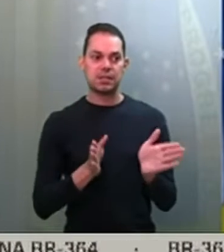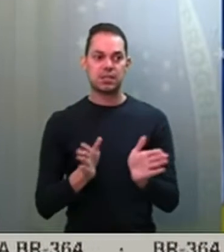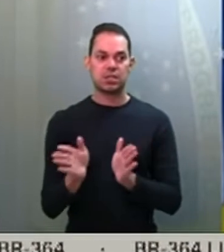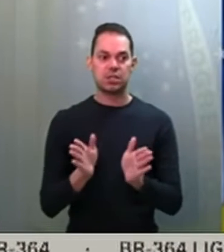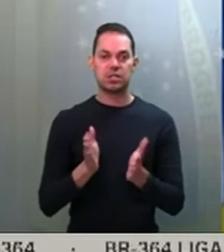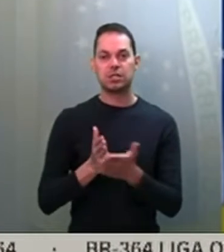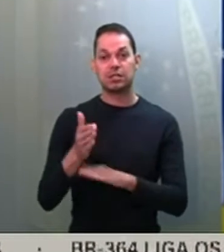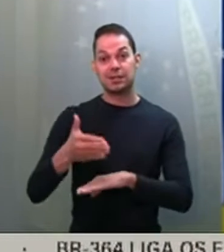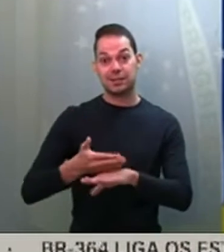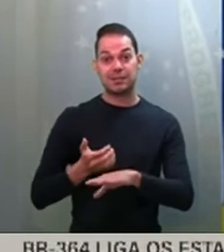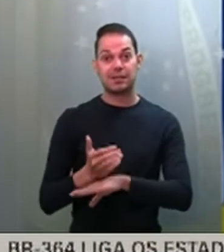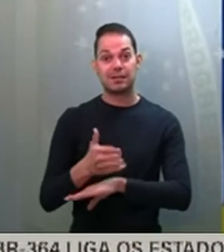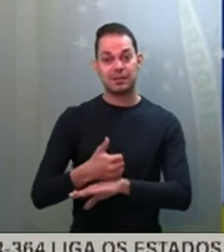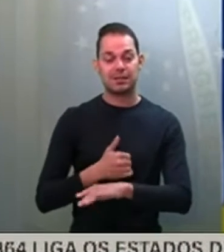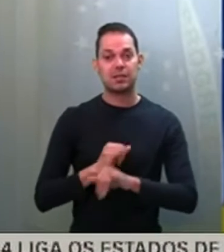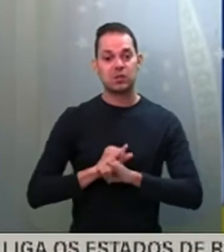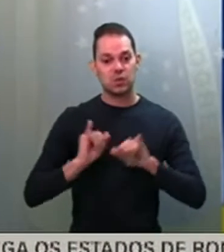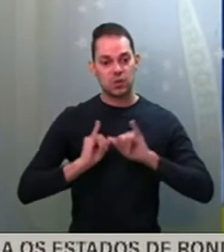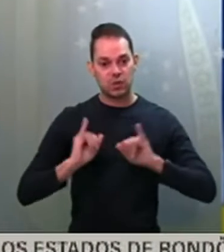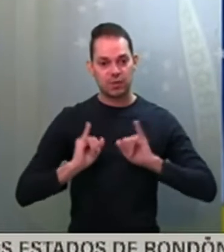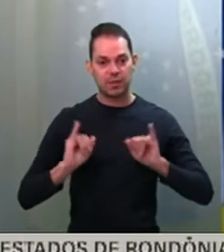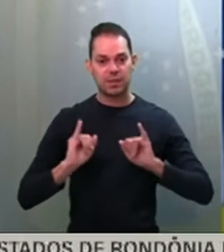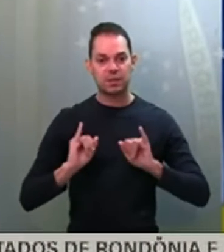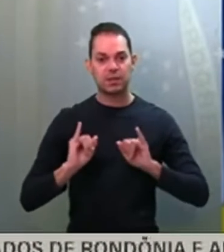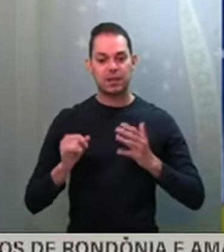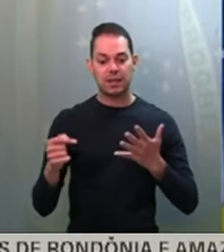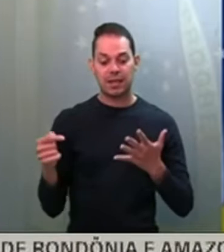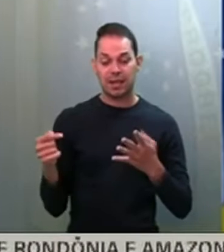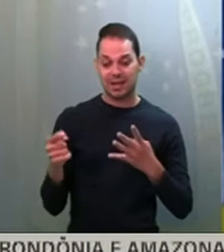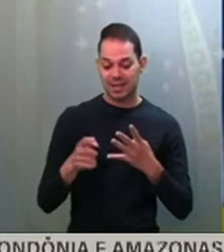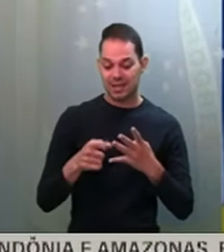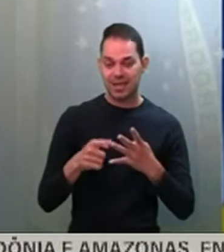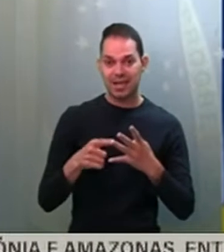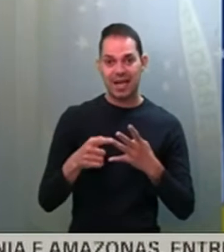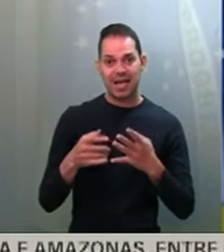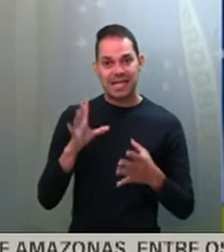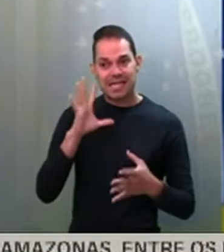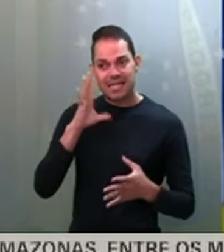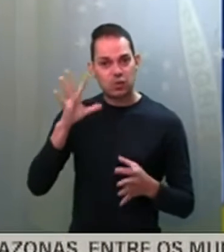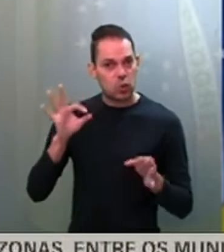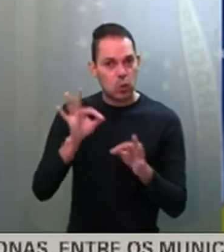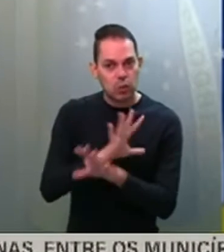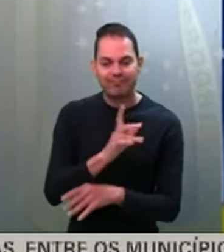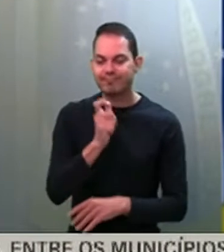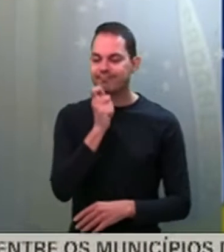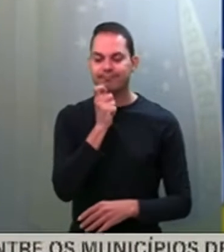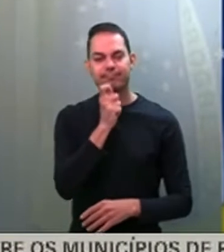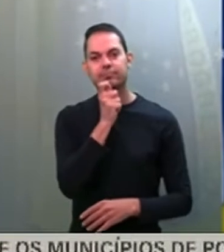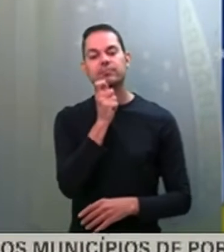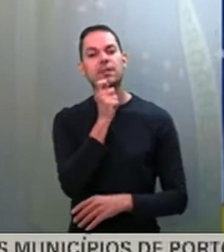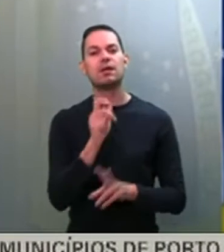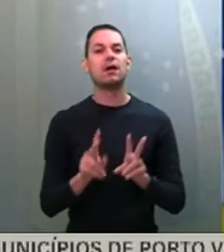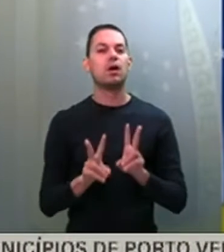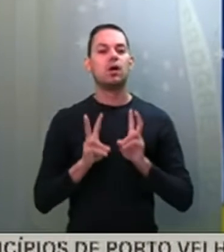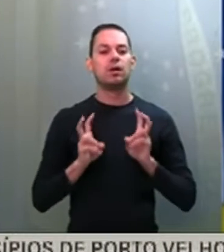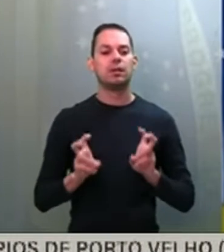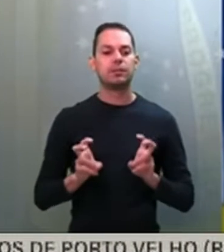a formação Esse é um ponto que ainda está em aberto que é esse com